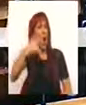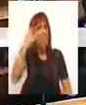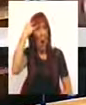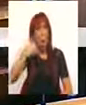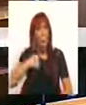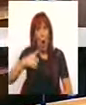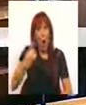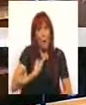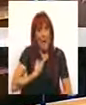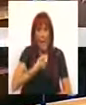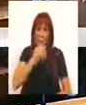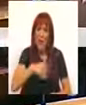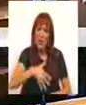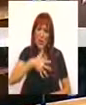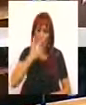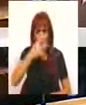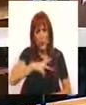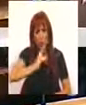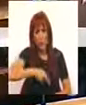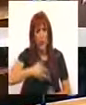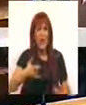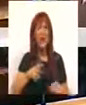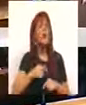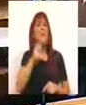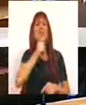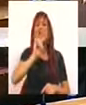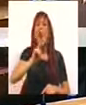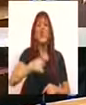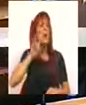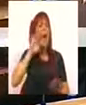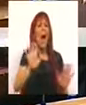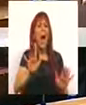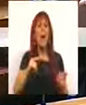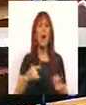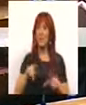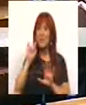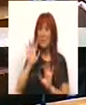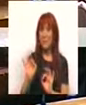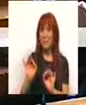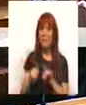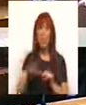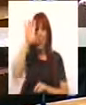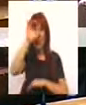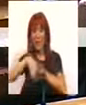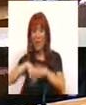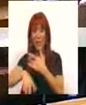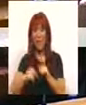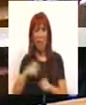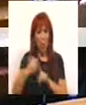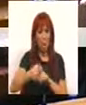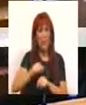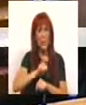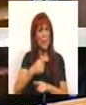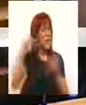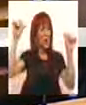consciência uma obrigação falar e explicar aos portugueses sobre que medidas preventivas devem ser acauteladas pelo atual Governo para combater uma